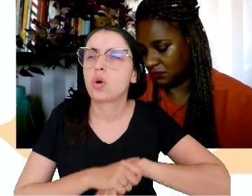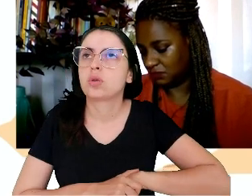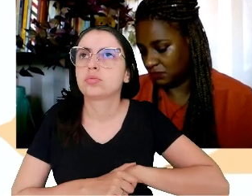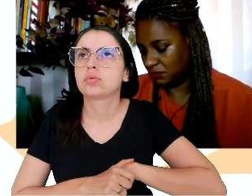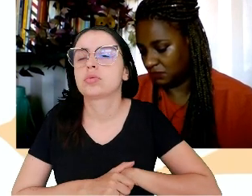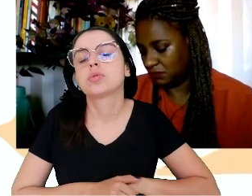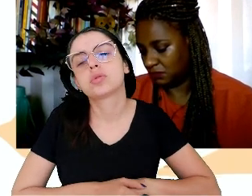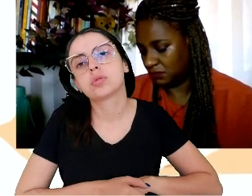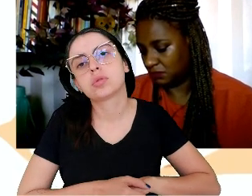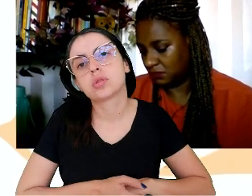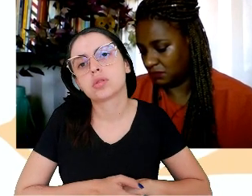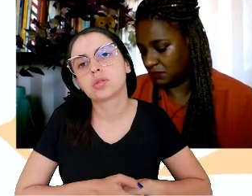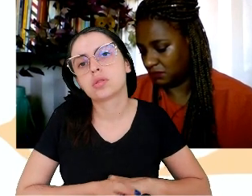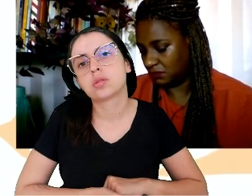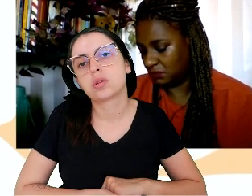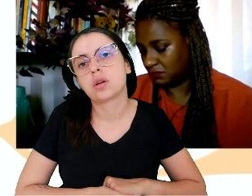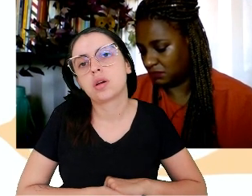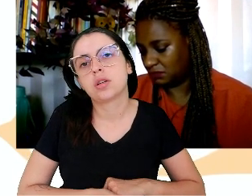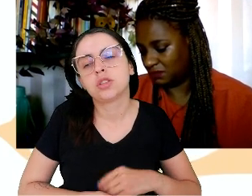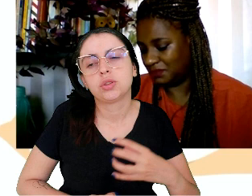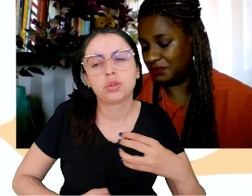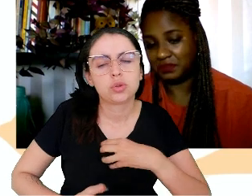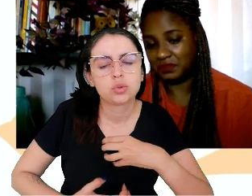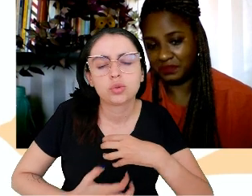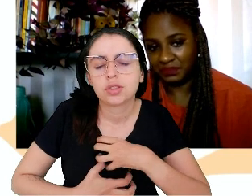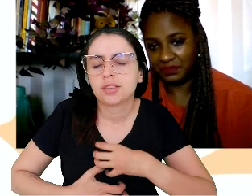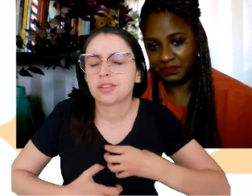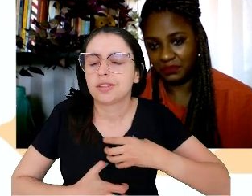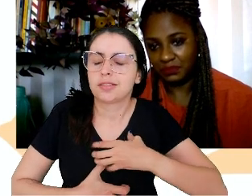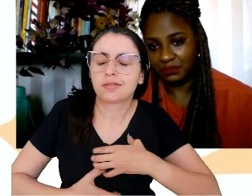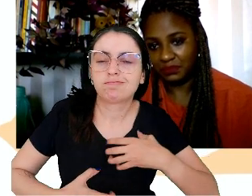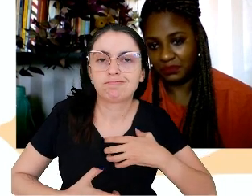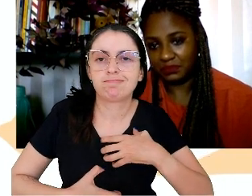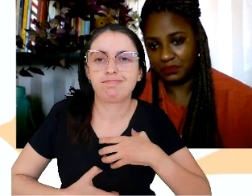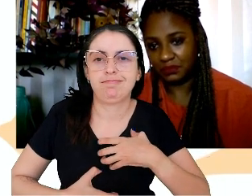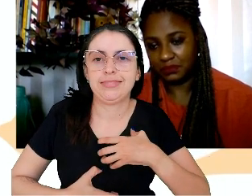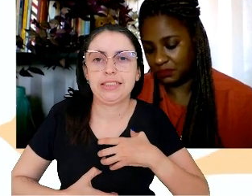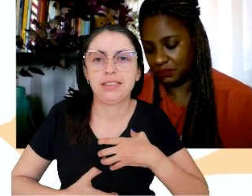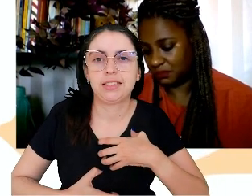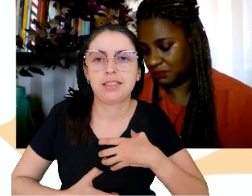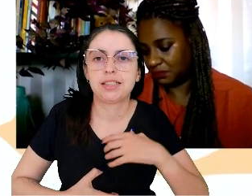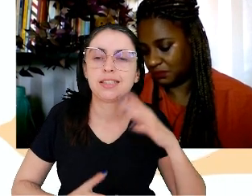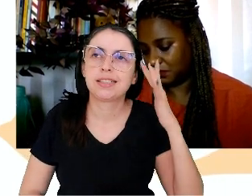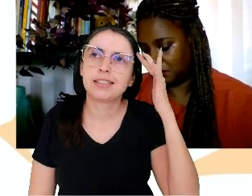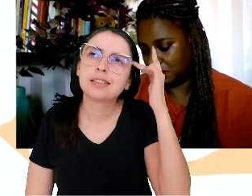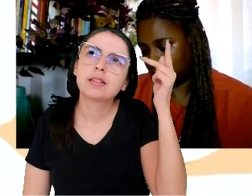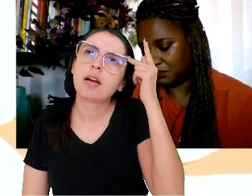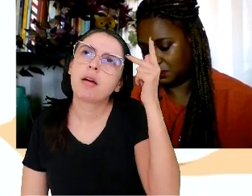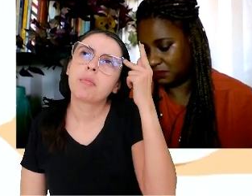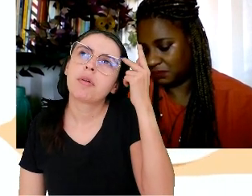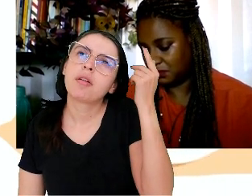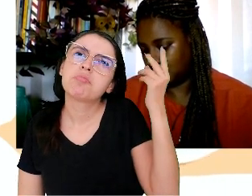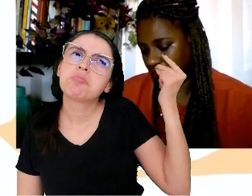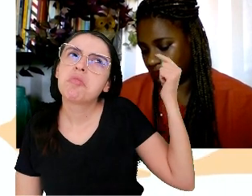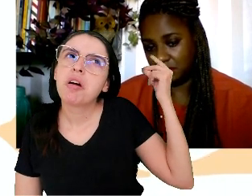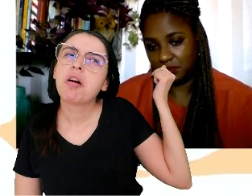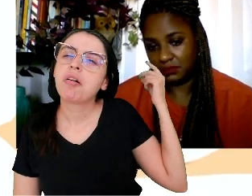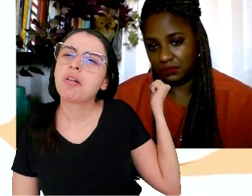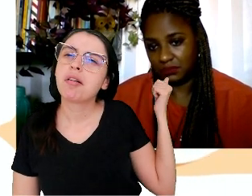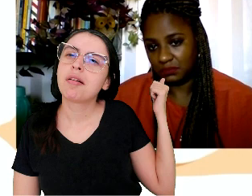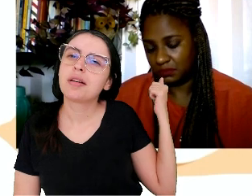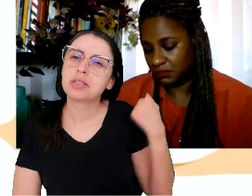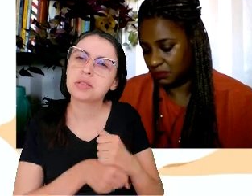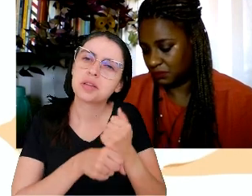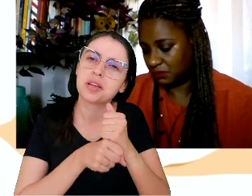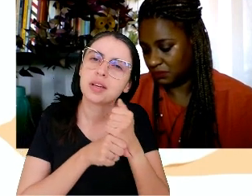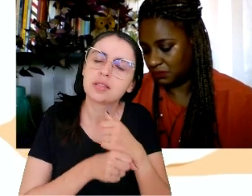fotográfica, que me tocou profundamente também, me lembrou de há muitos anos